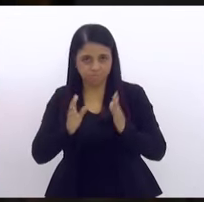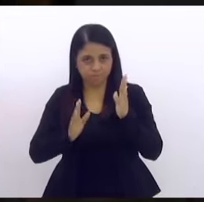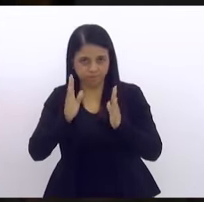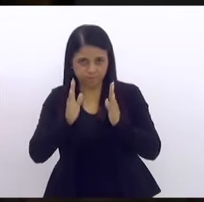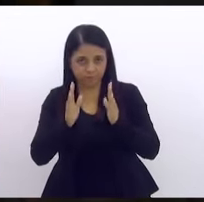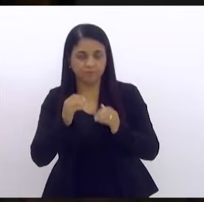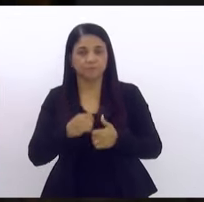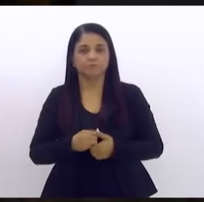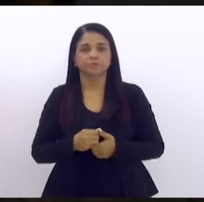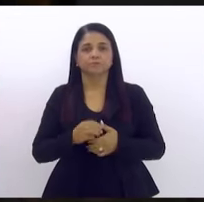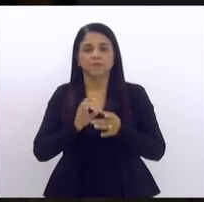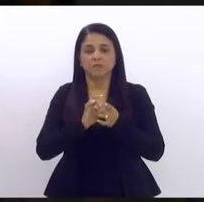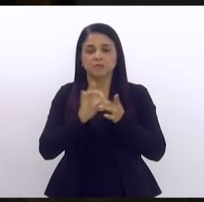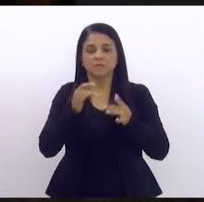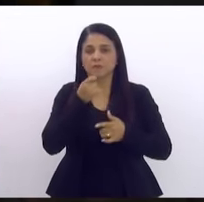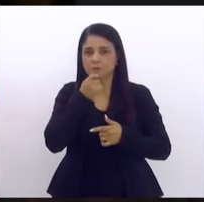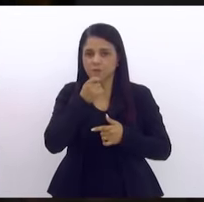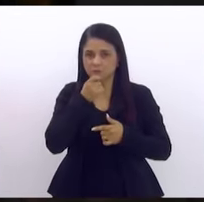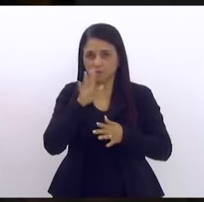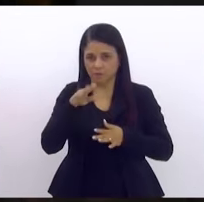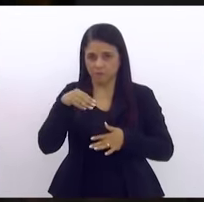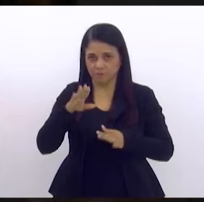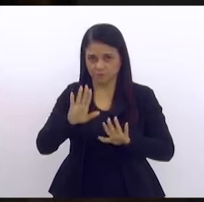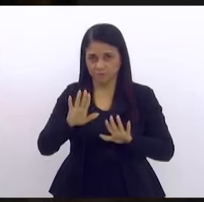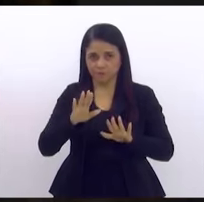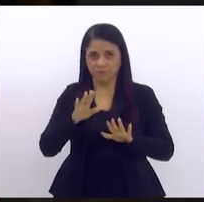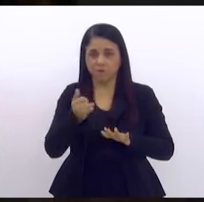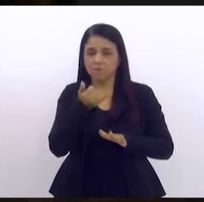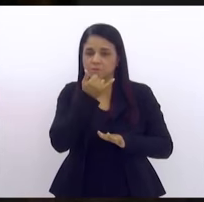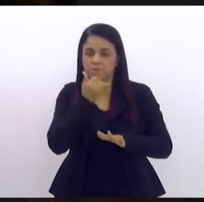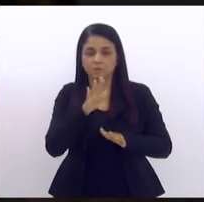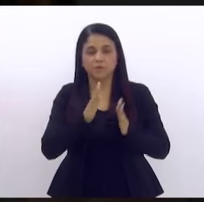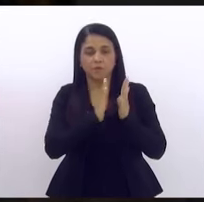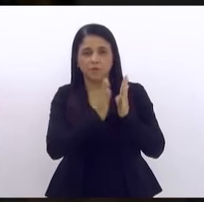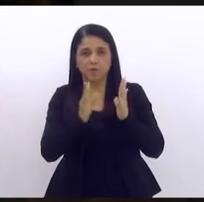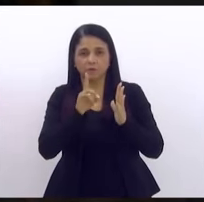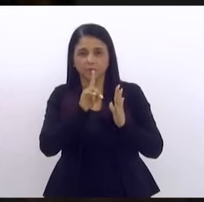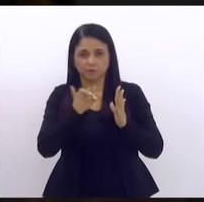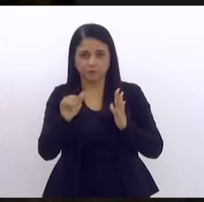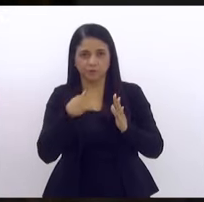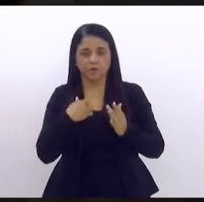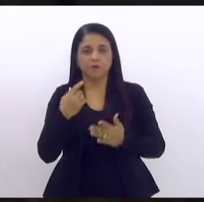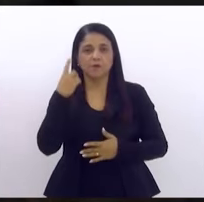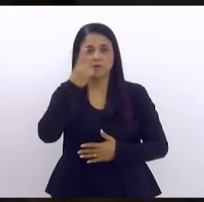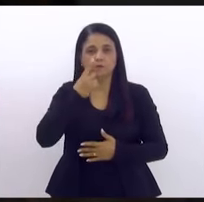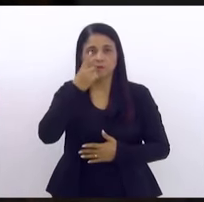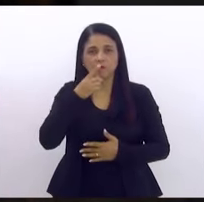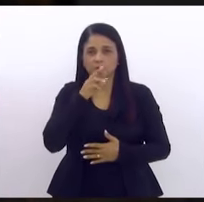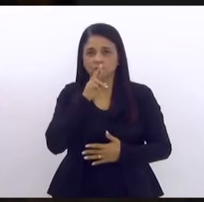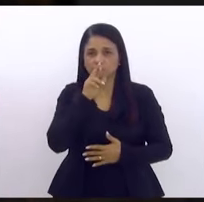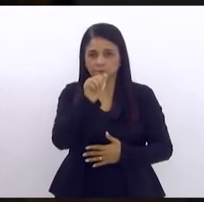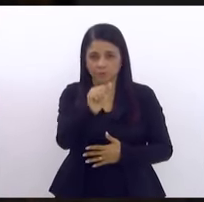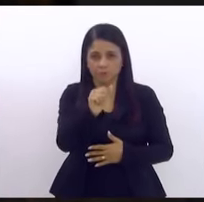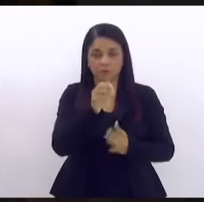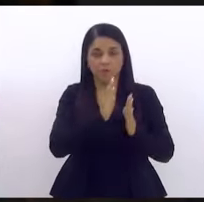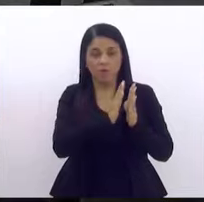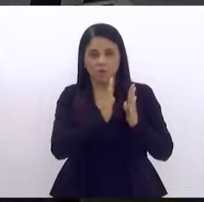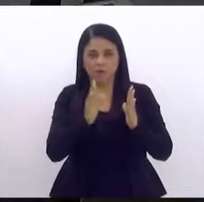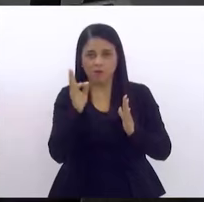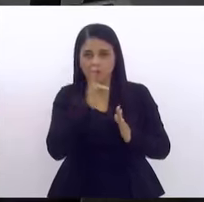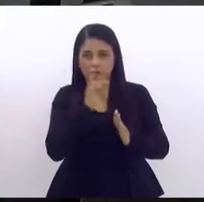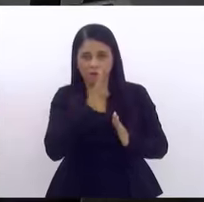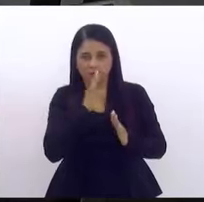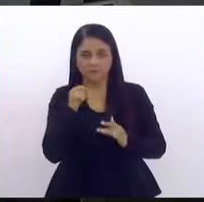microfone, Amorim, perdão, está fechado aqui. Vamos dar início à ordem do dia. Deputada Amorim, quer... Senhor presidente, uma questão de ordem rapidamente.